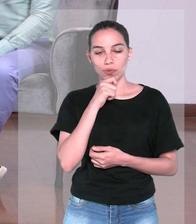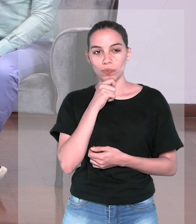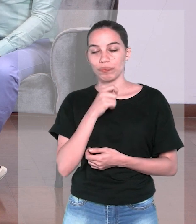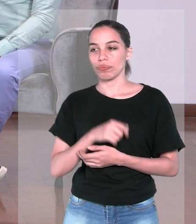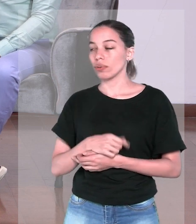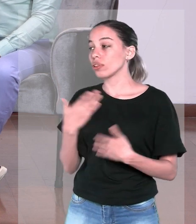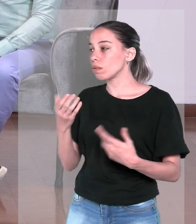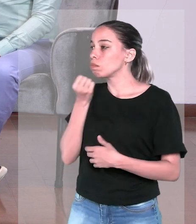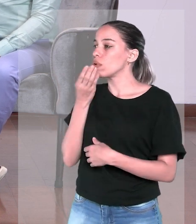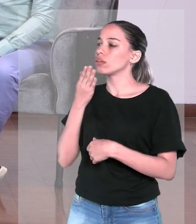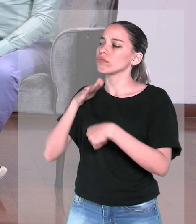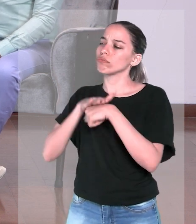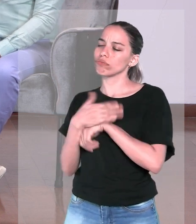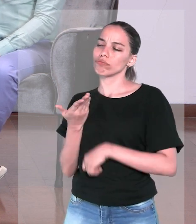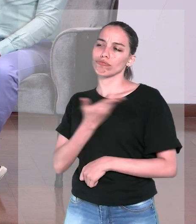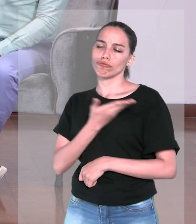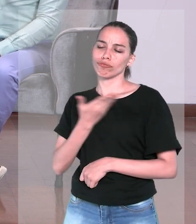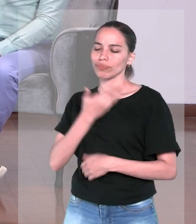plateia, com as pessoas de Belo Horizonte,